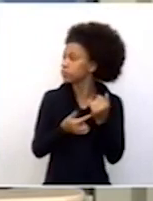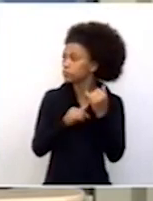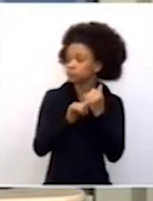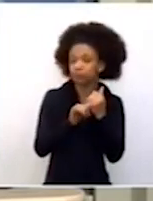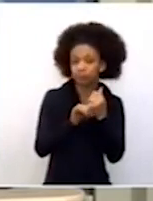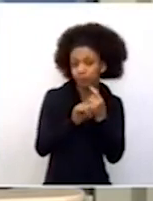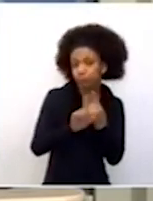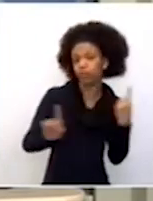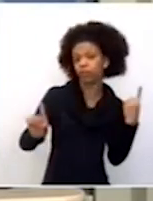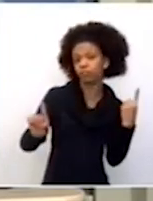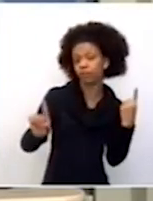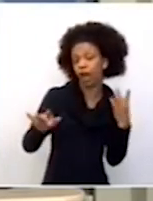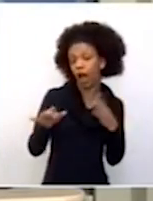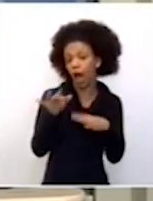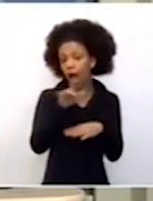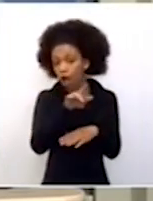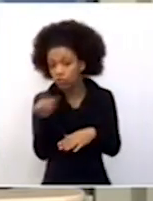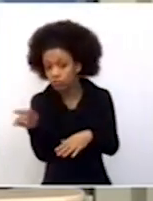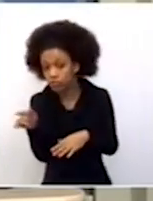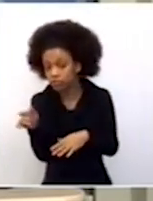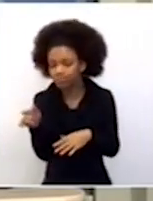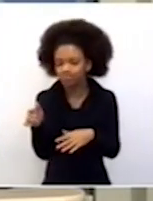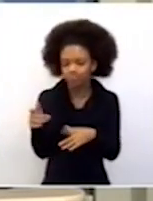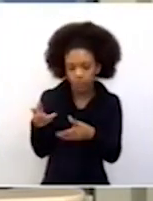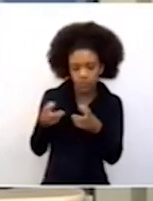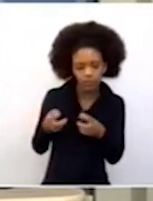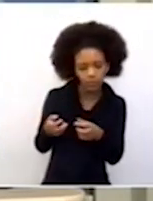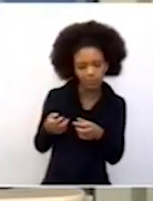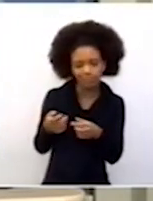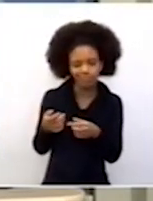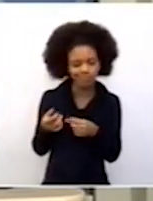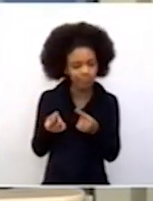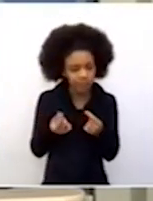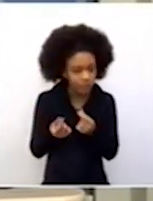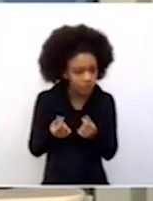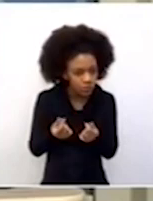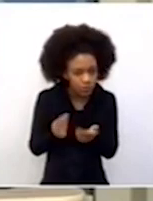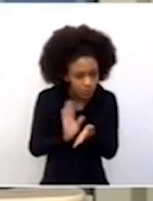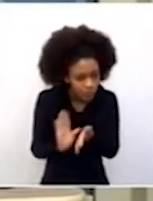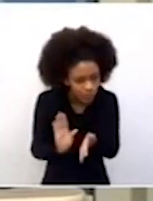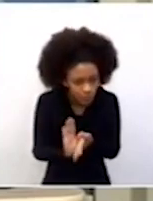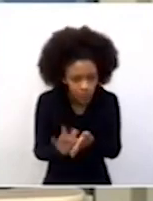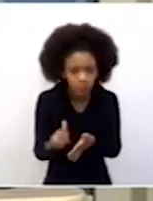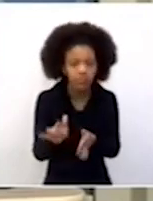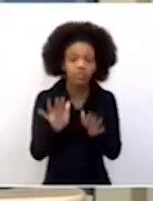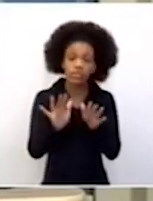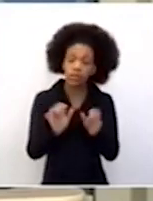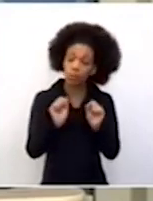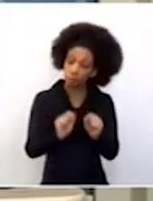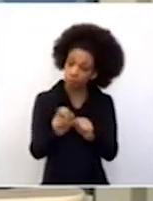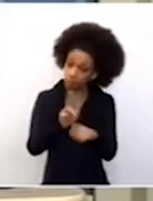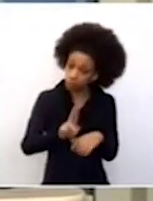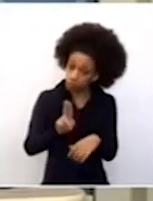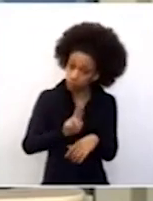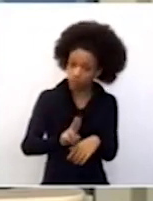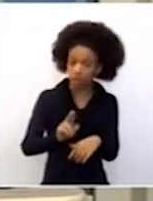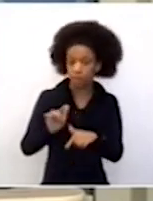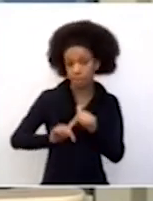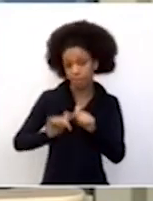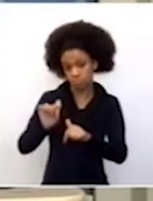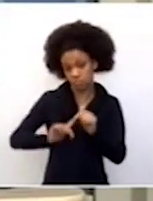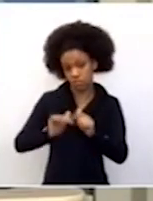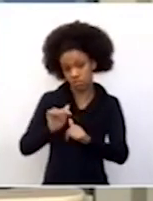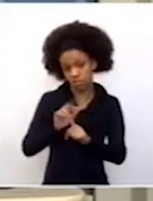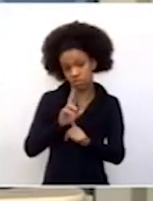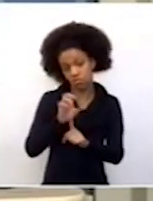essa tecnologia desplugada, onde você não tem recursos, né, o recurso de ferramentas tecnológicas, e assim você pode utilizar materiais de sucata ou materiais